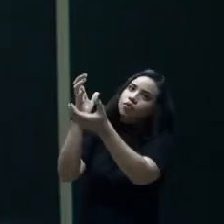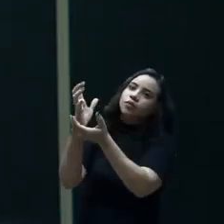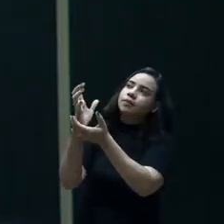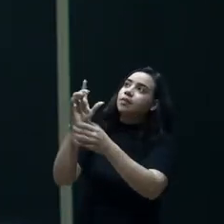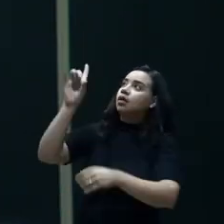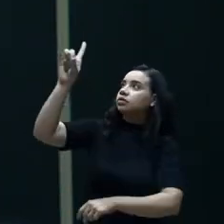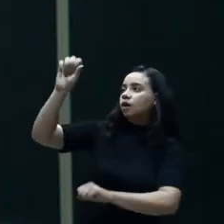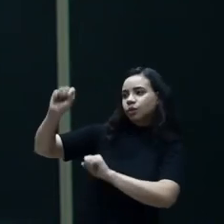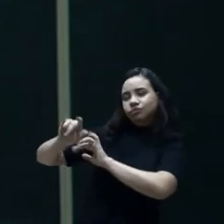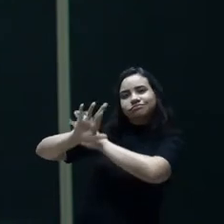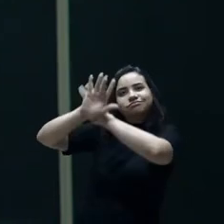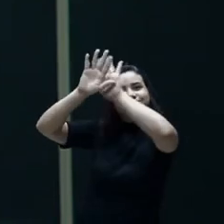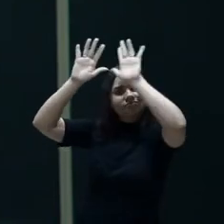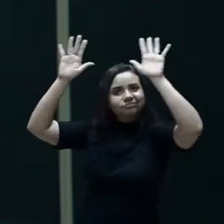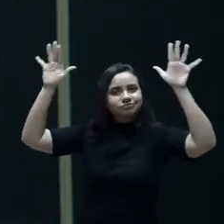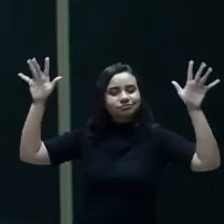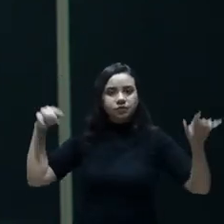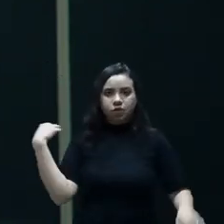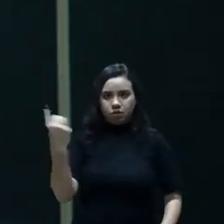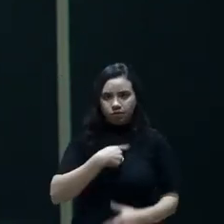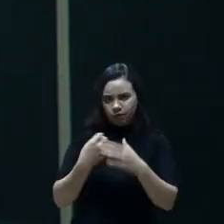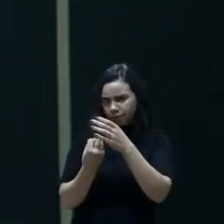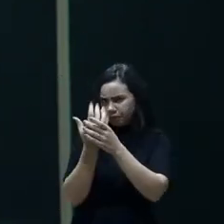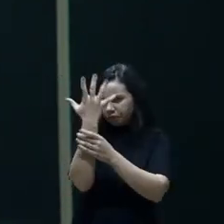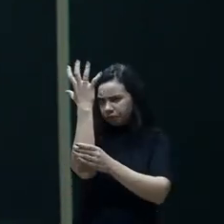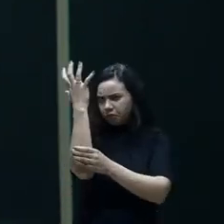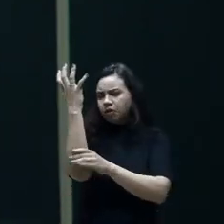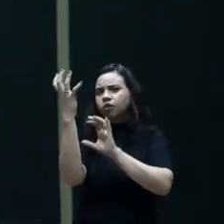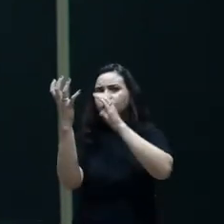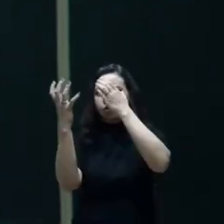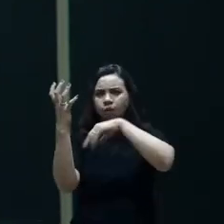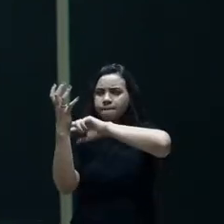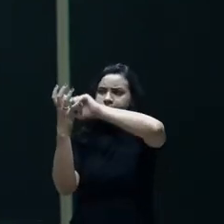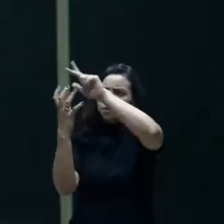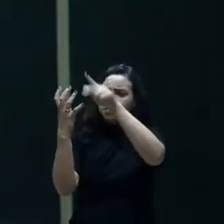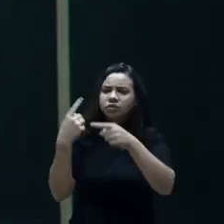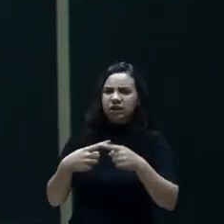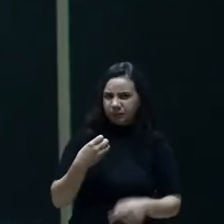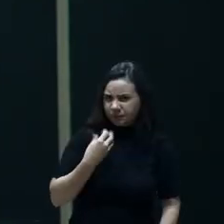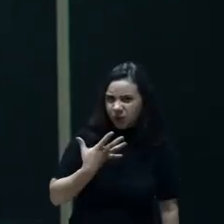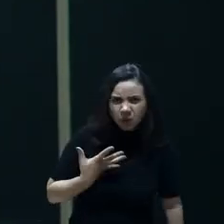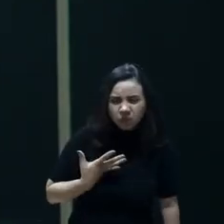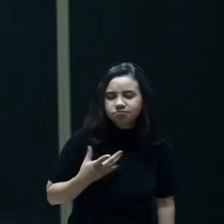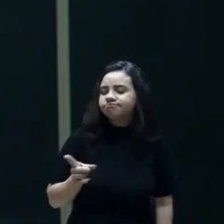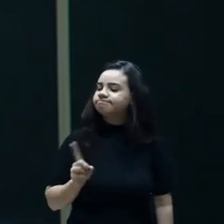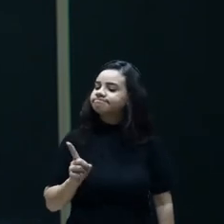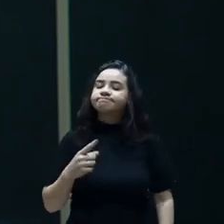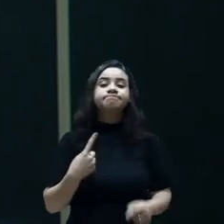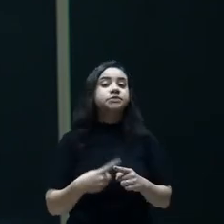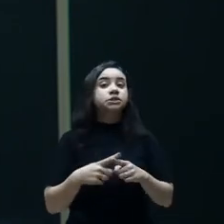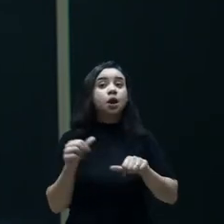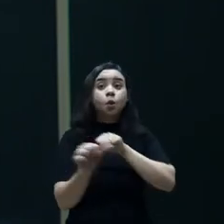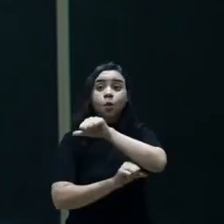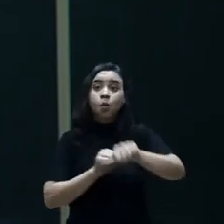não damos frutos porque somos bonzinhos. Nós damos frutos porque fomos transformados pela palavra de